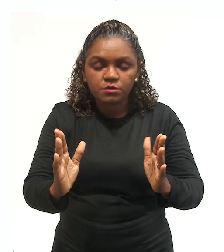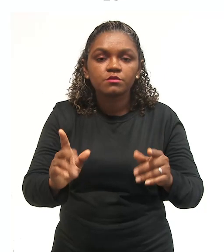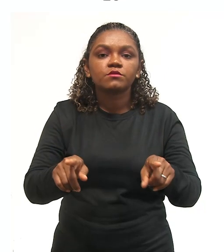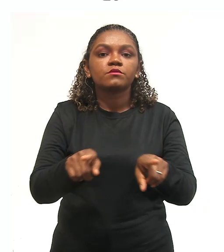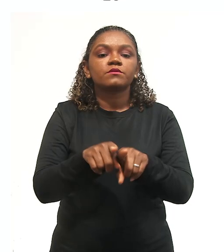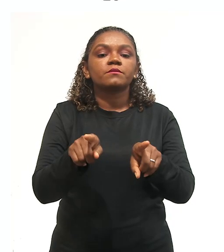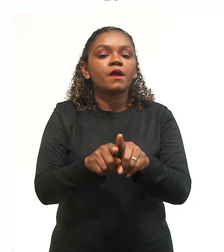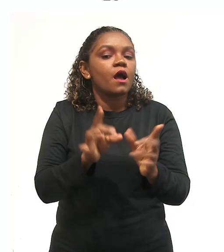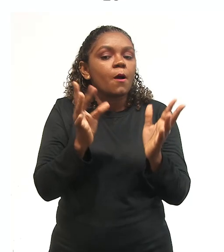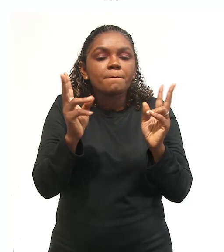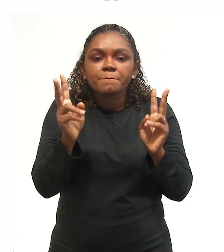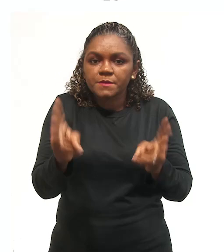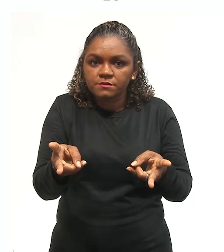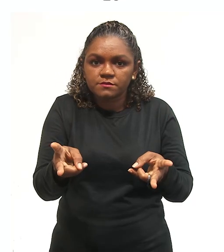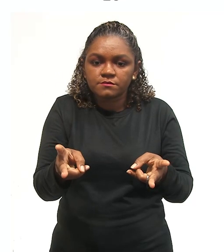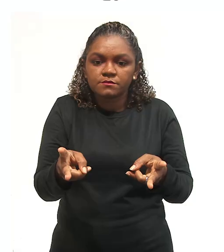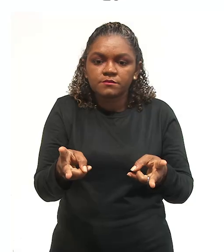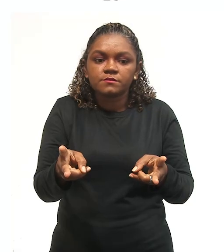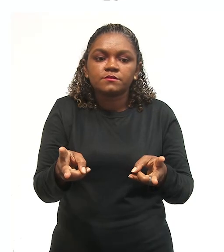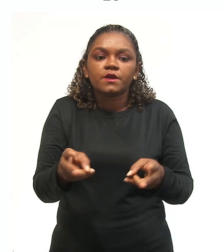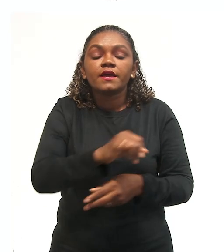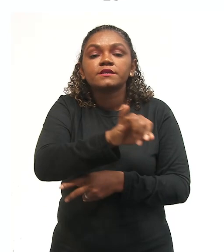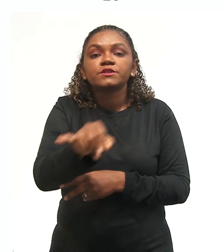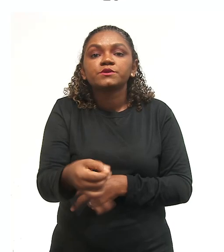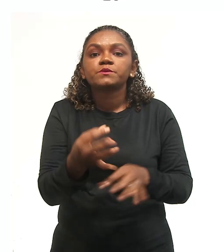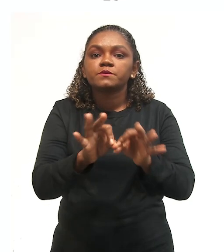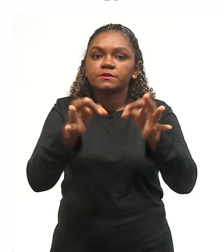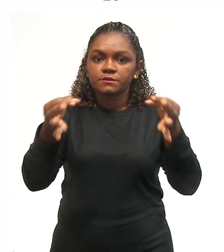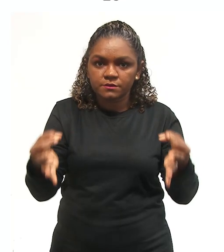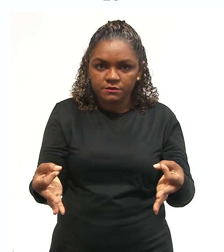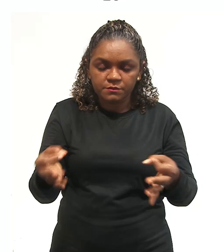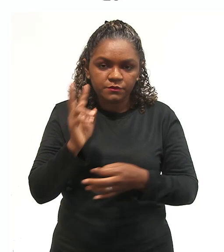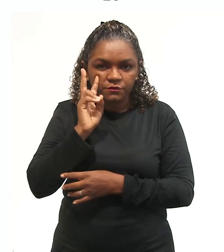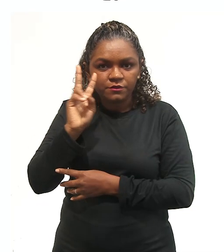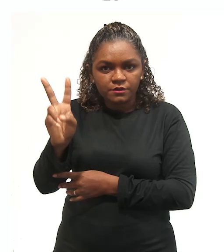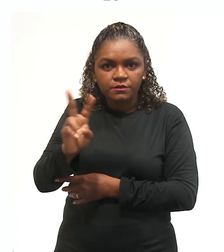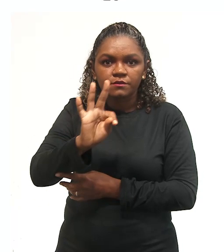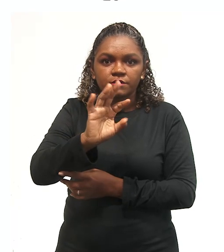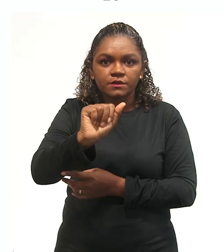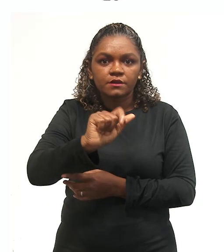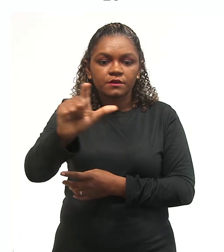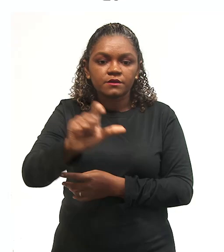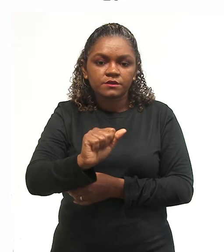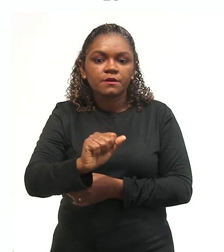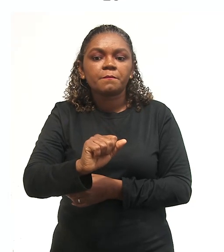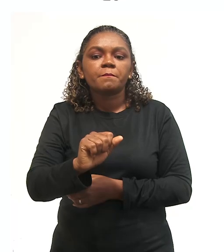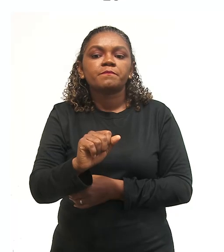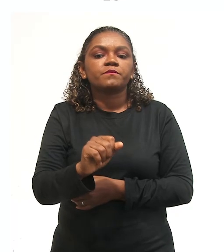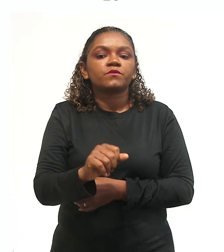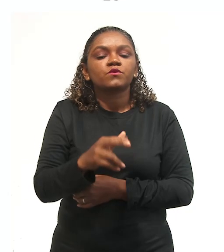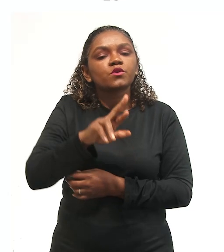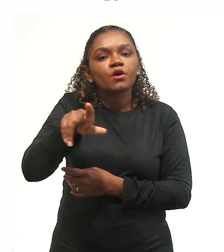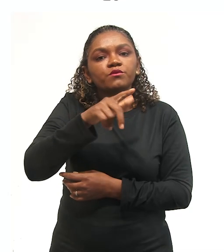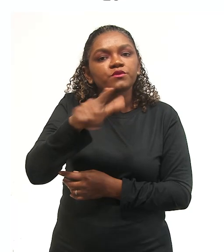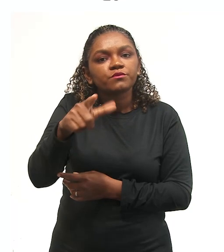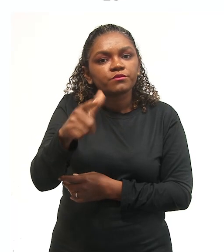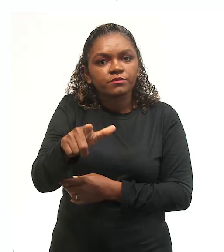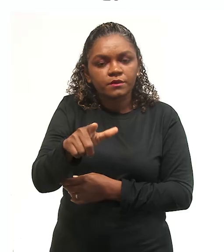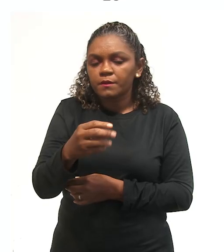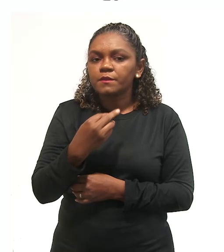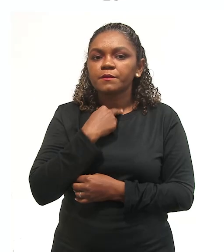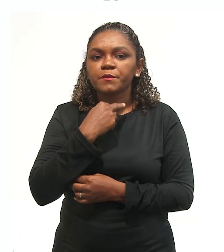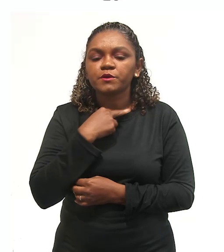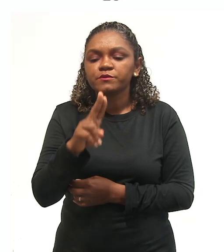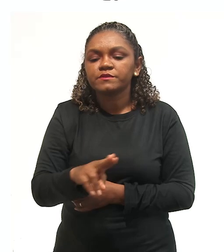tempo. Só valem juros simples, tá? Essa taxa proporcional, ela não